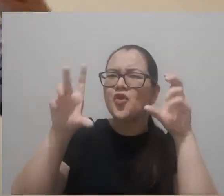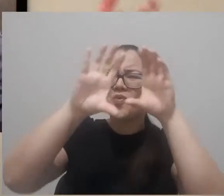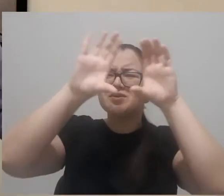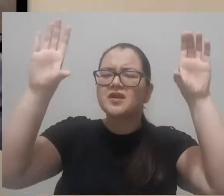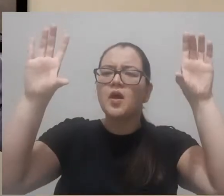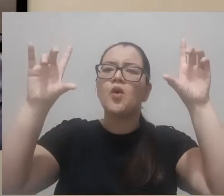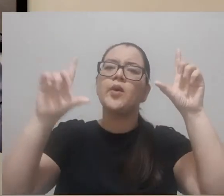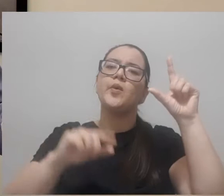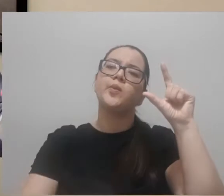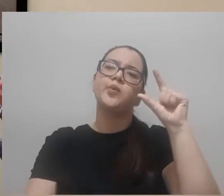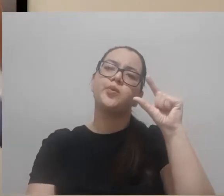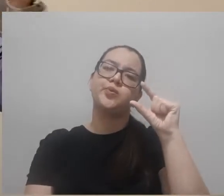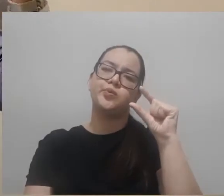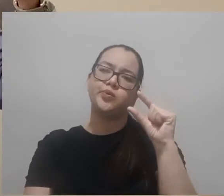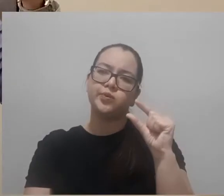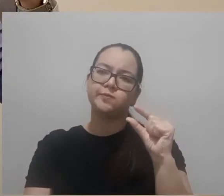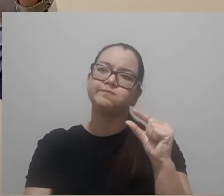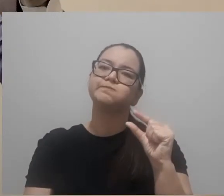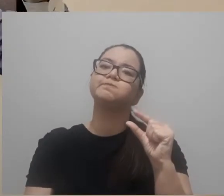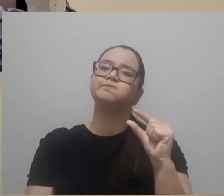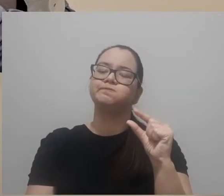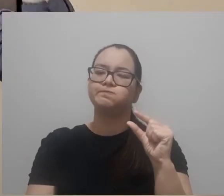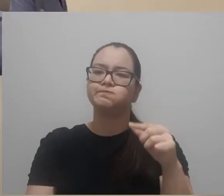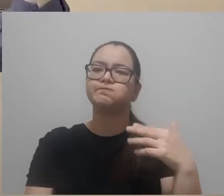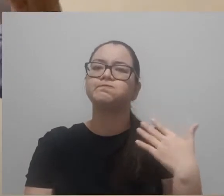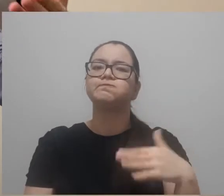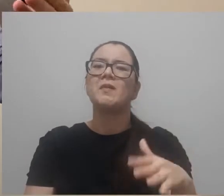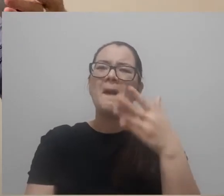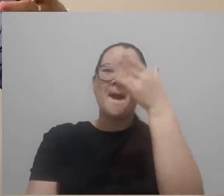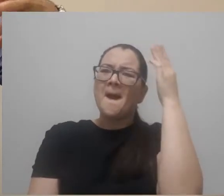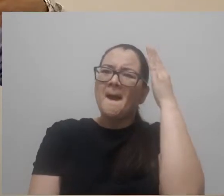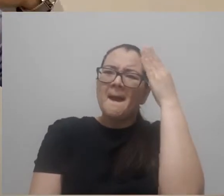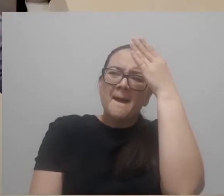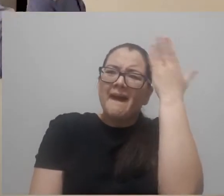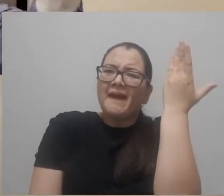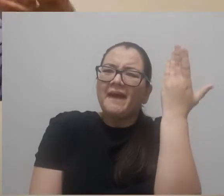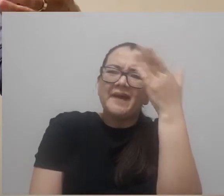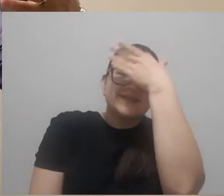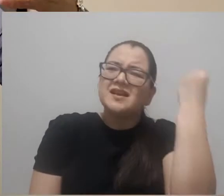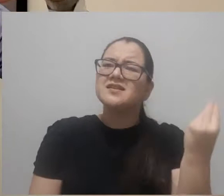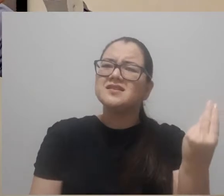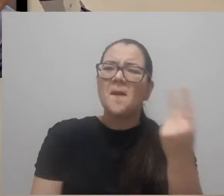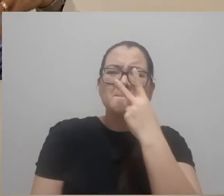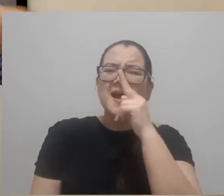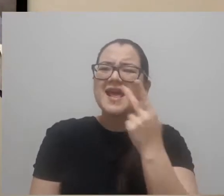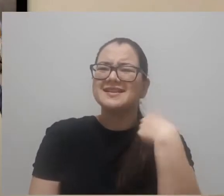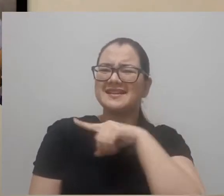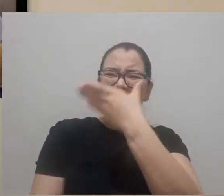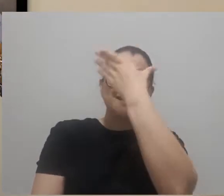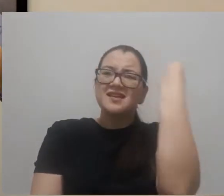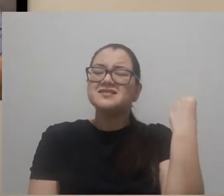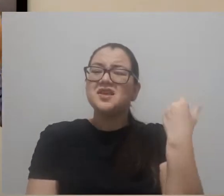até que nós esquecemos que lá é a nossa morada, é o nosso lugar,